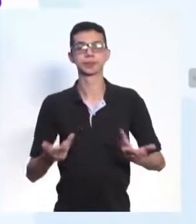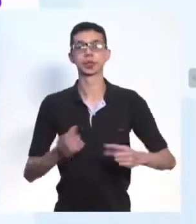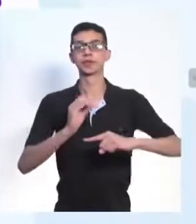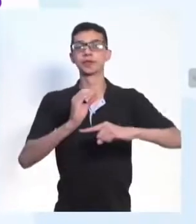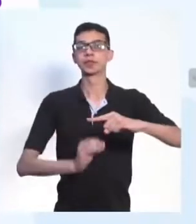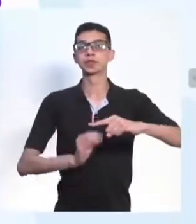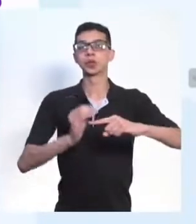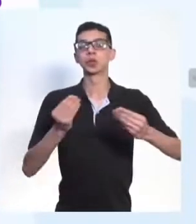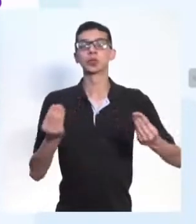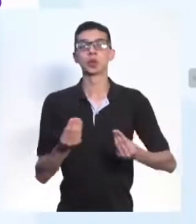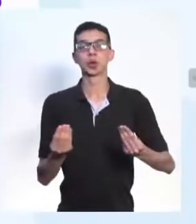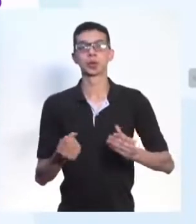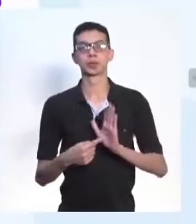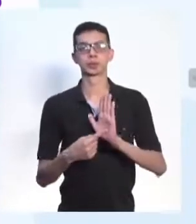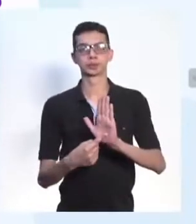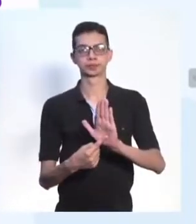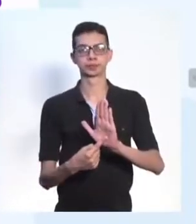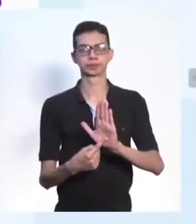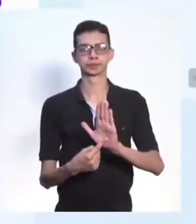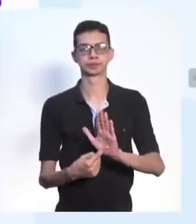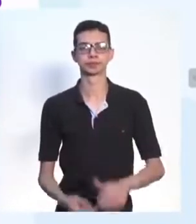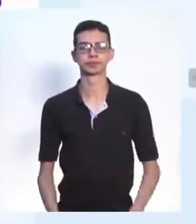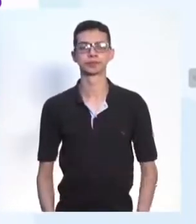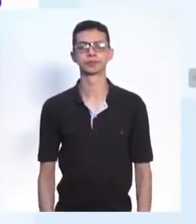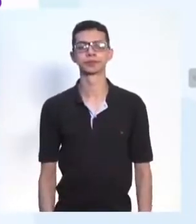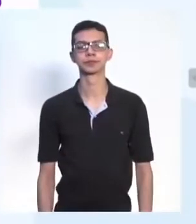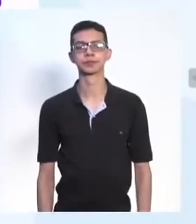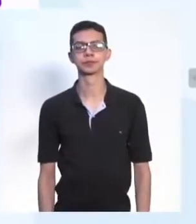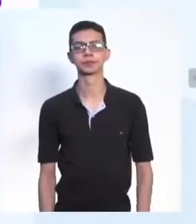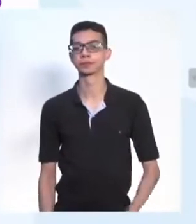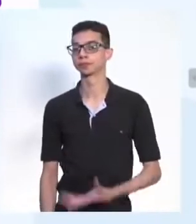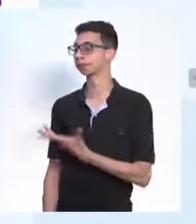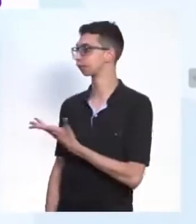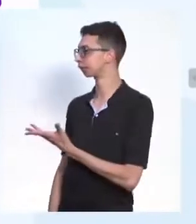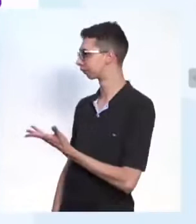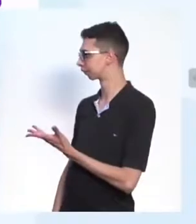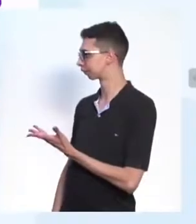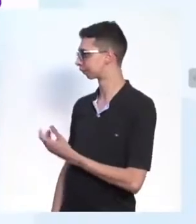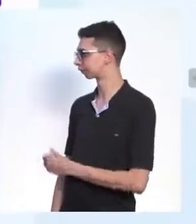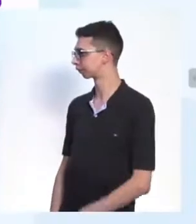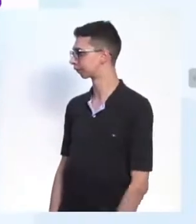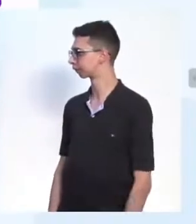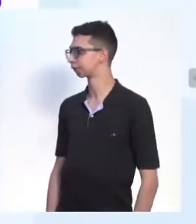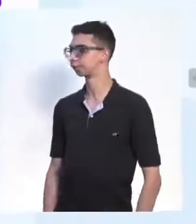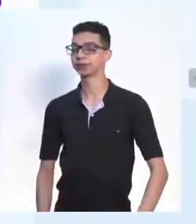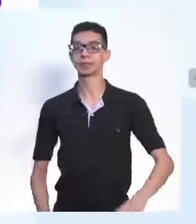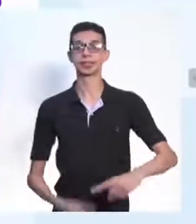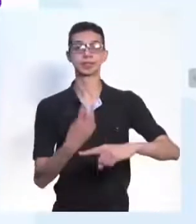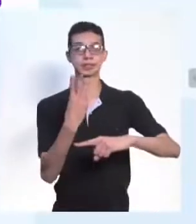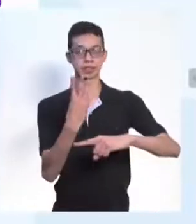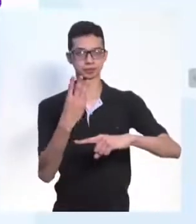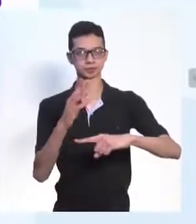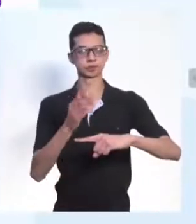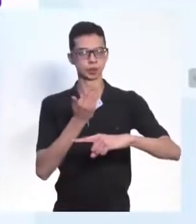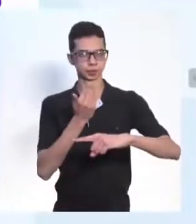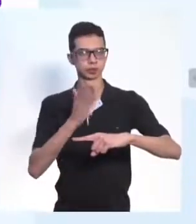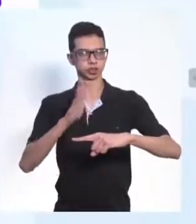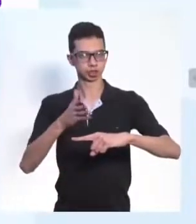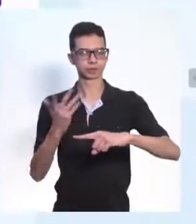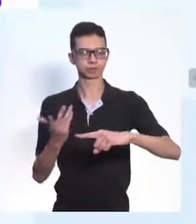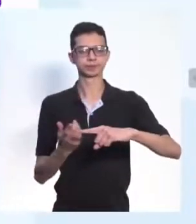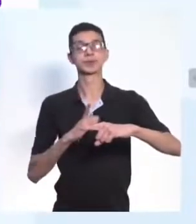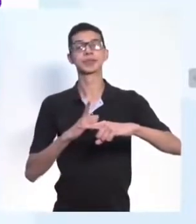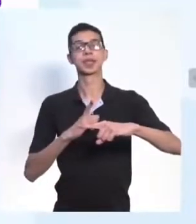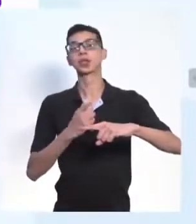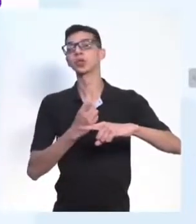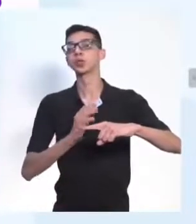que representa isso seria 3 partes de 8,